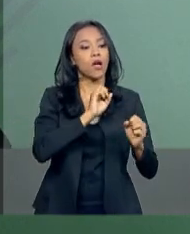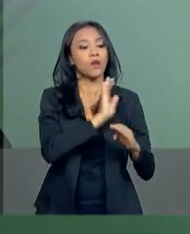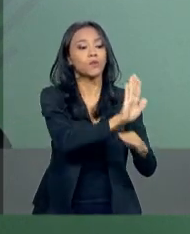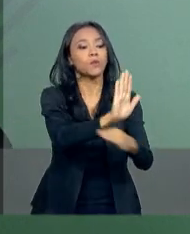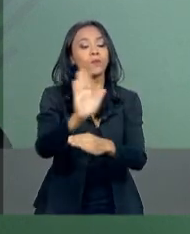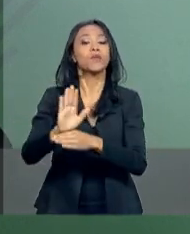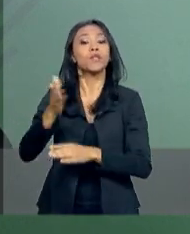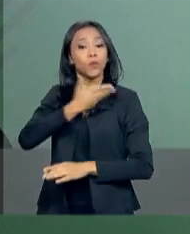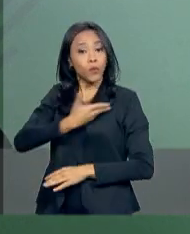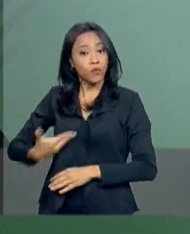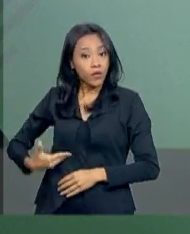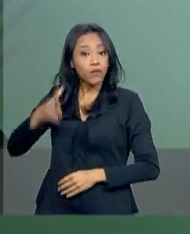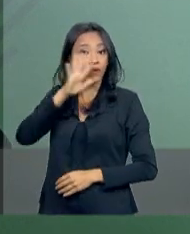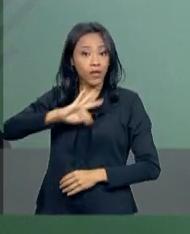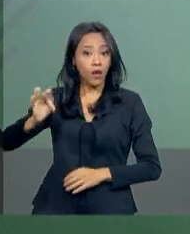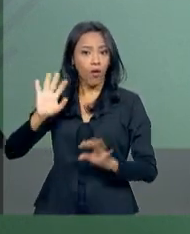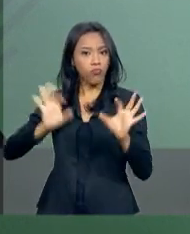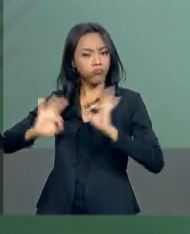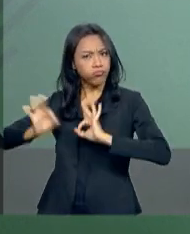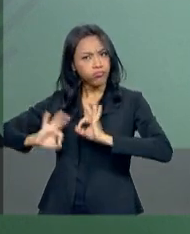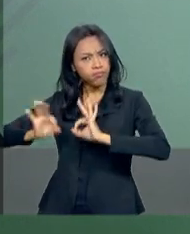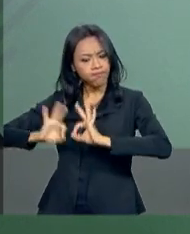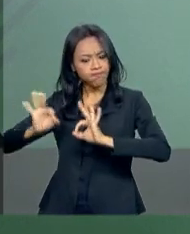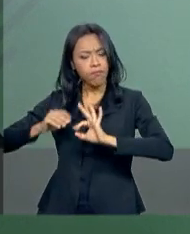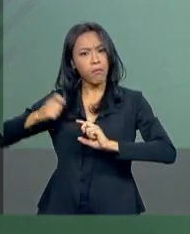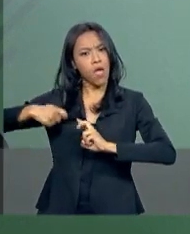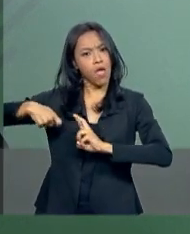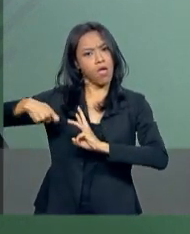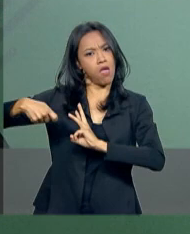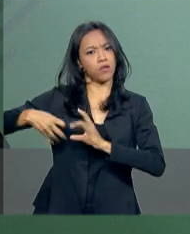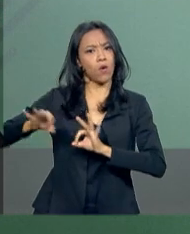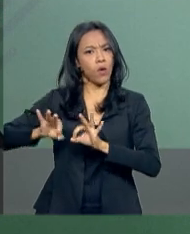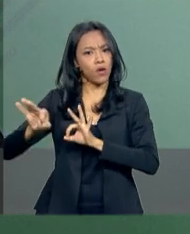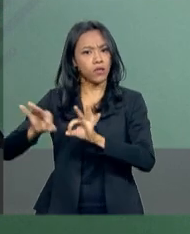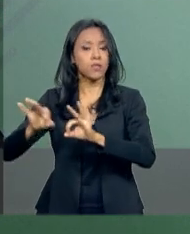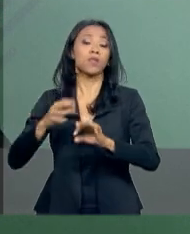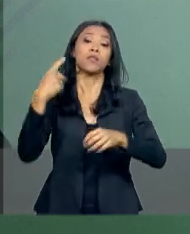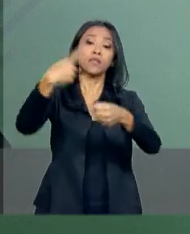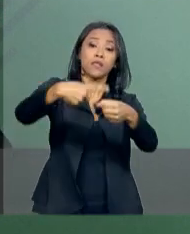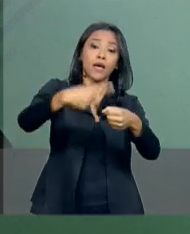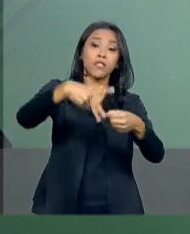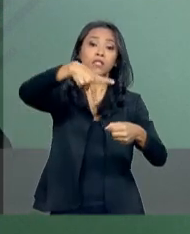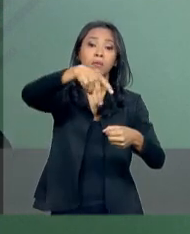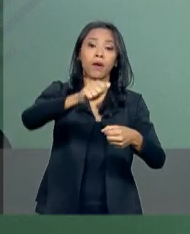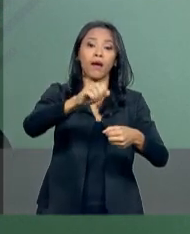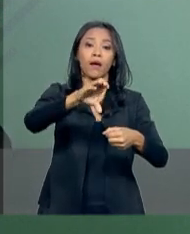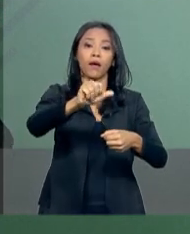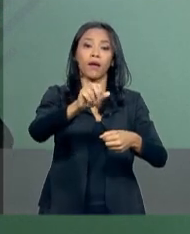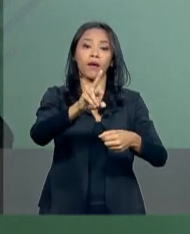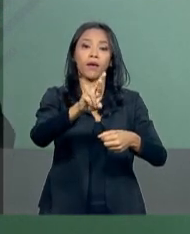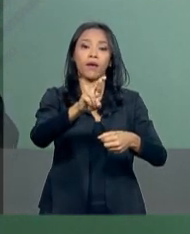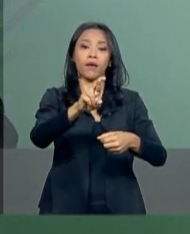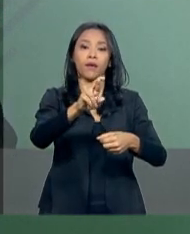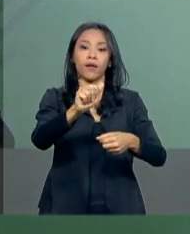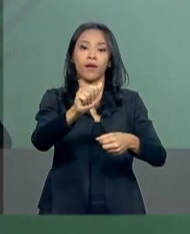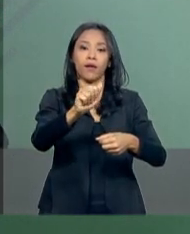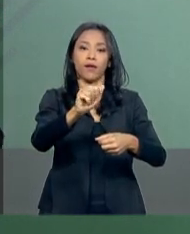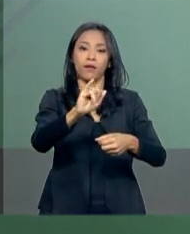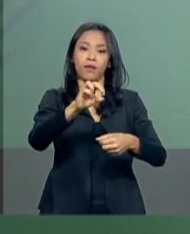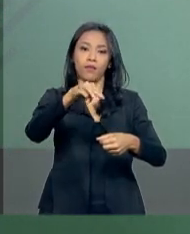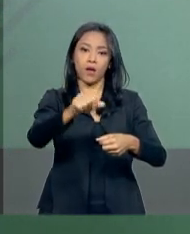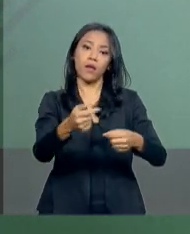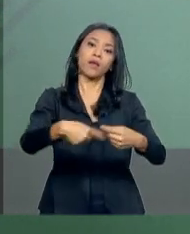promove há vários meses em pacaraíma e boa vista já